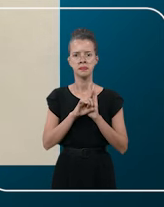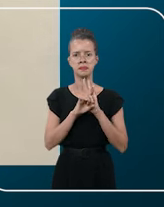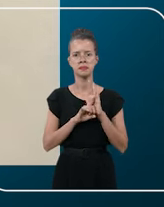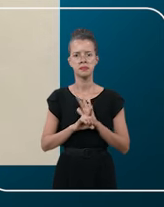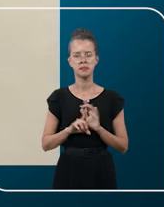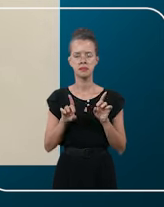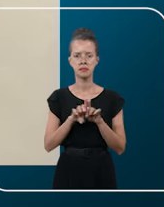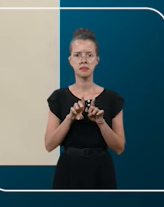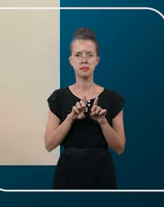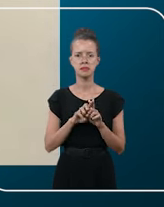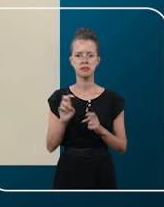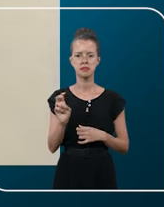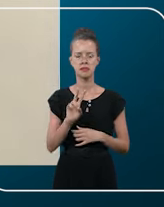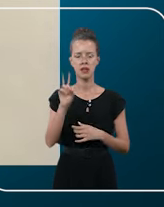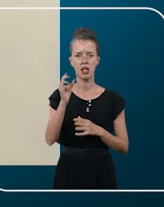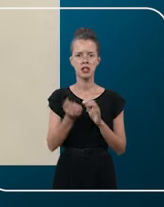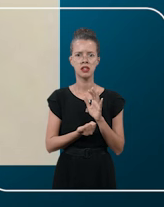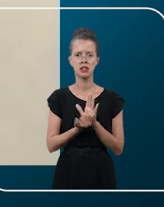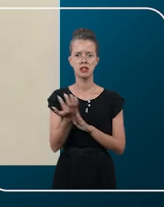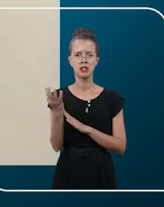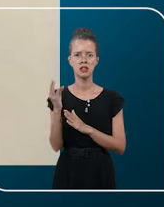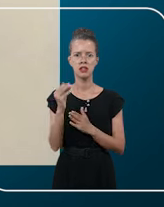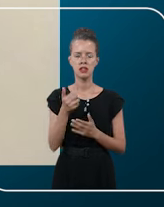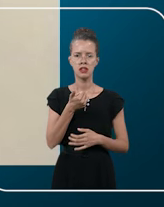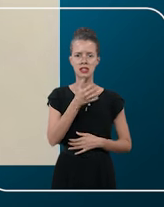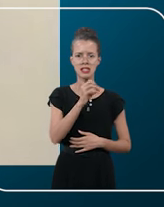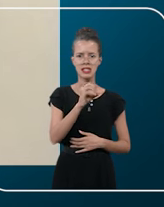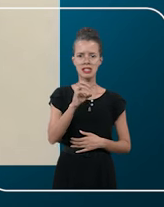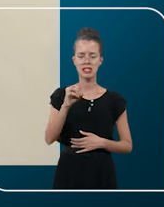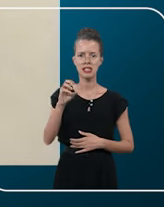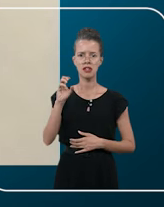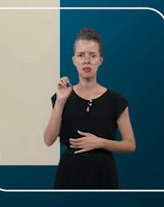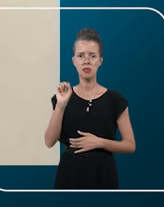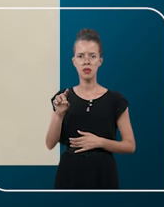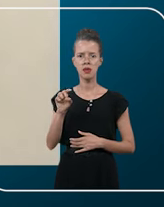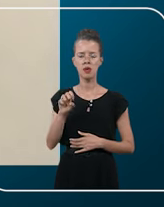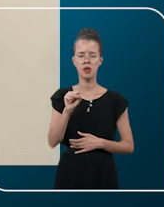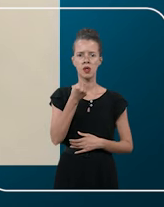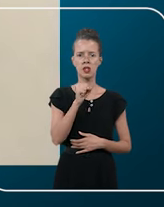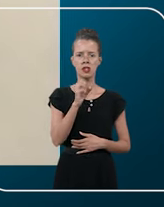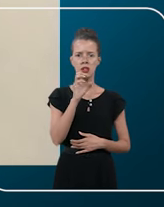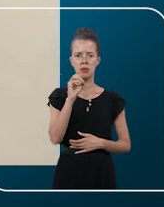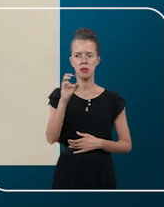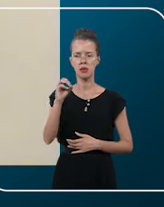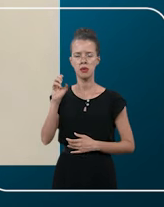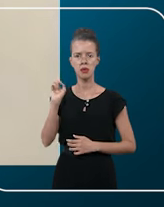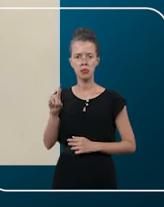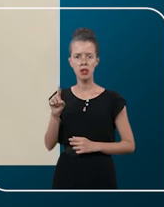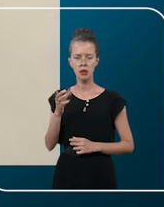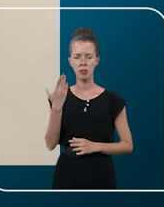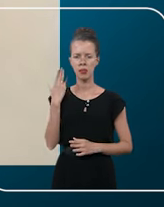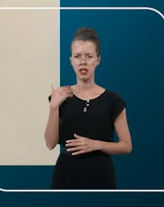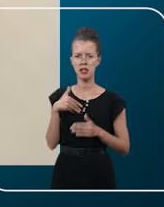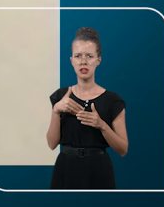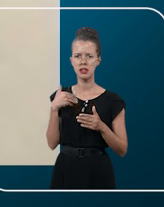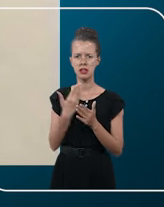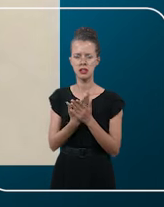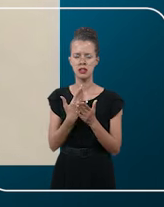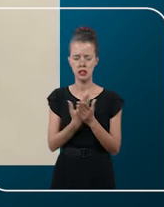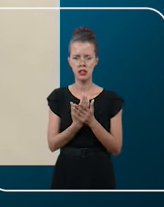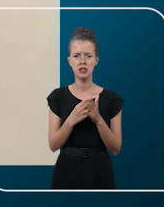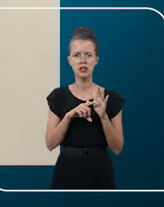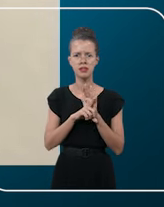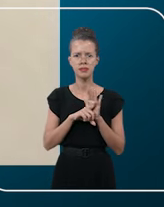muito incertos. Você tem valor de 100 mil até de 800 mil para um estudo que eu fiz um pouco rápido a respeito